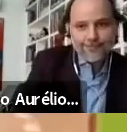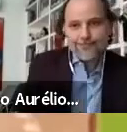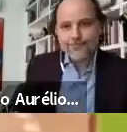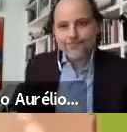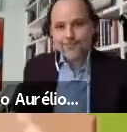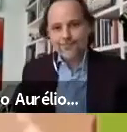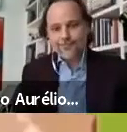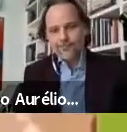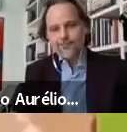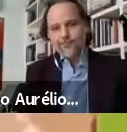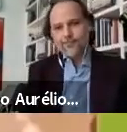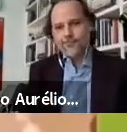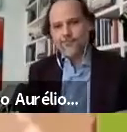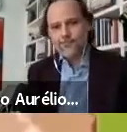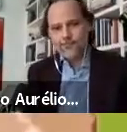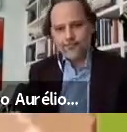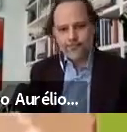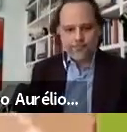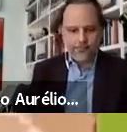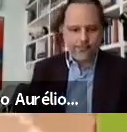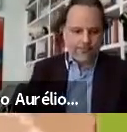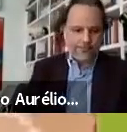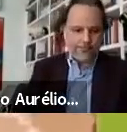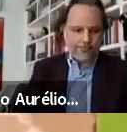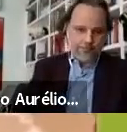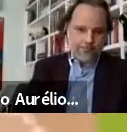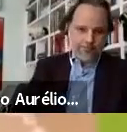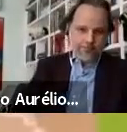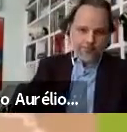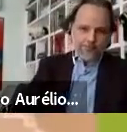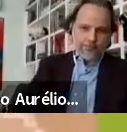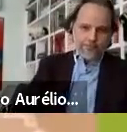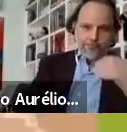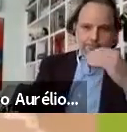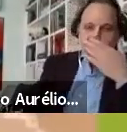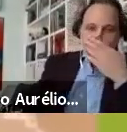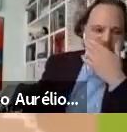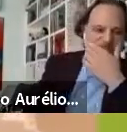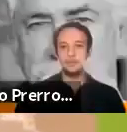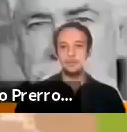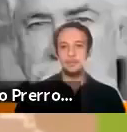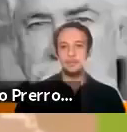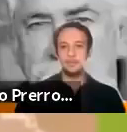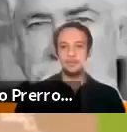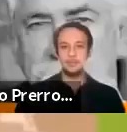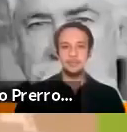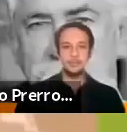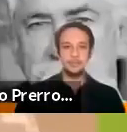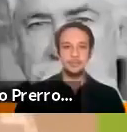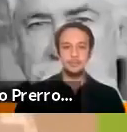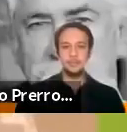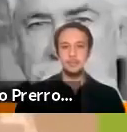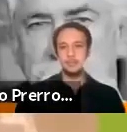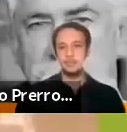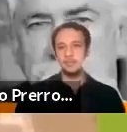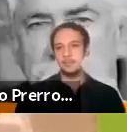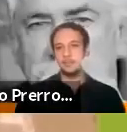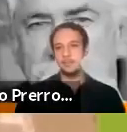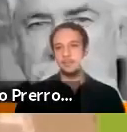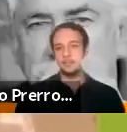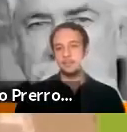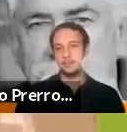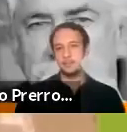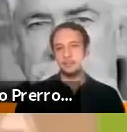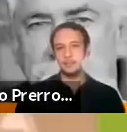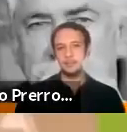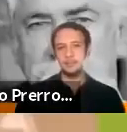Existem crianças e jovens dentro da comunidade que sonham em se formarem médicos, advogados, professores, educadores esportivos,